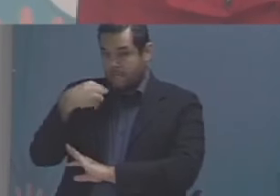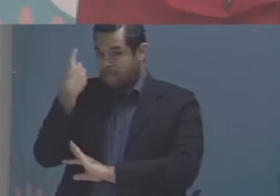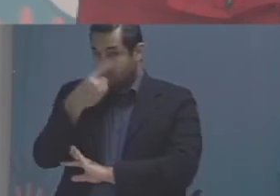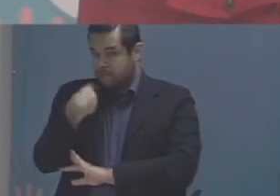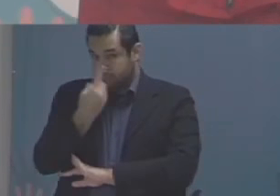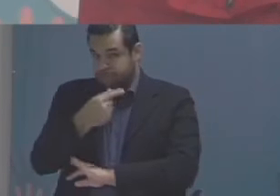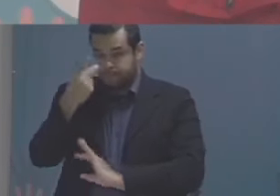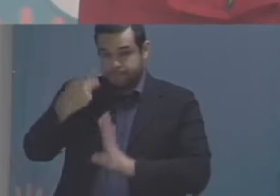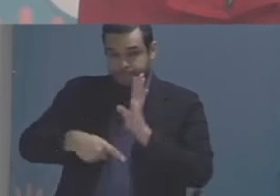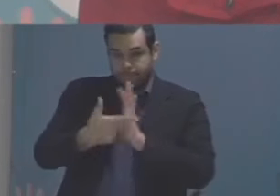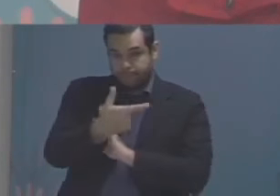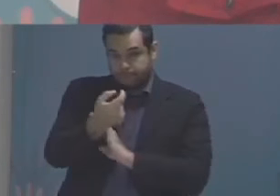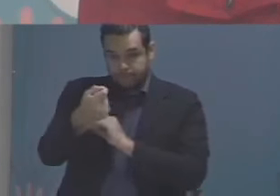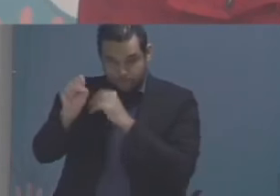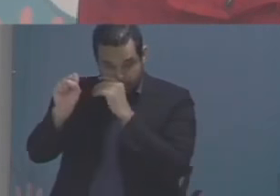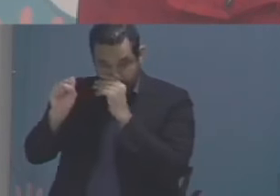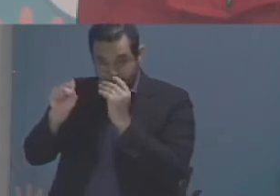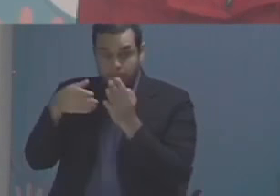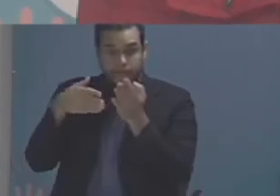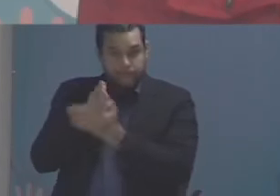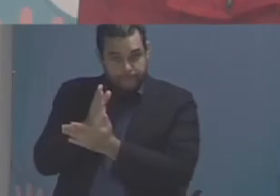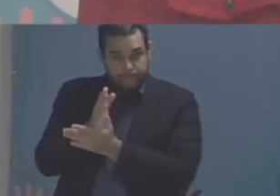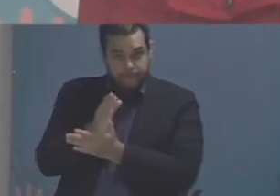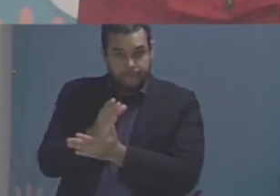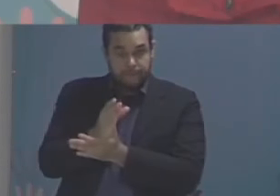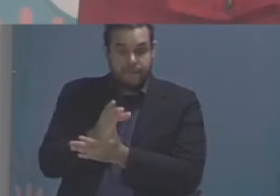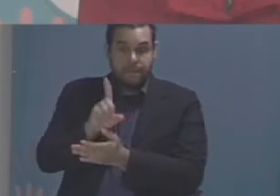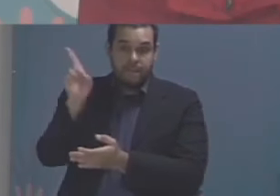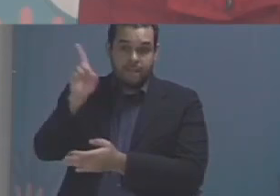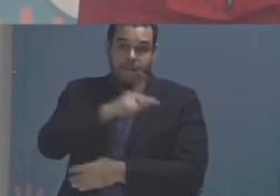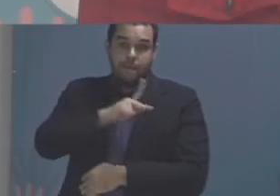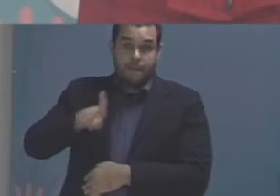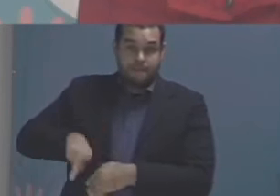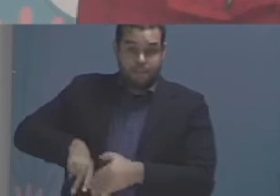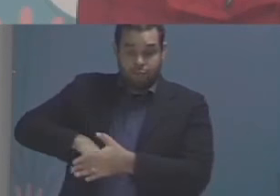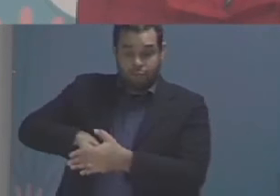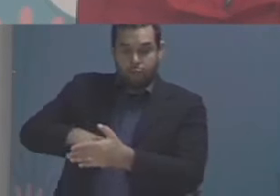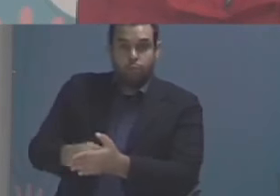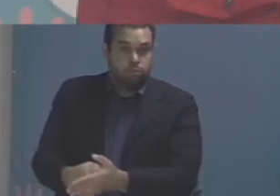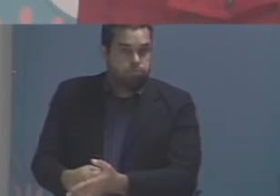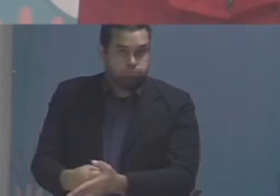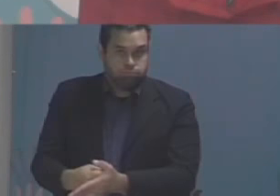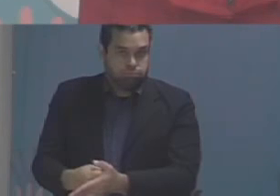que acabou sendo aprovado e teve o veto presidencial,